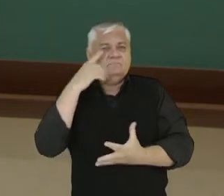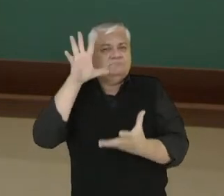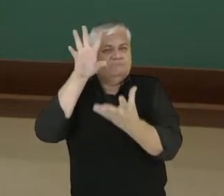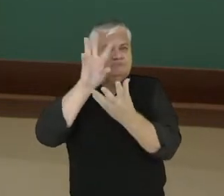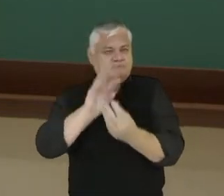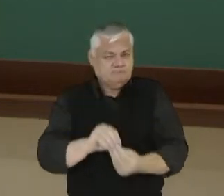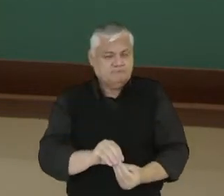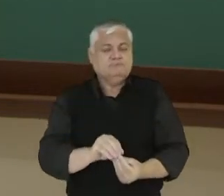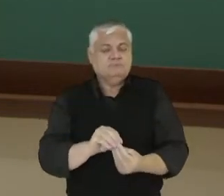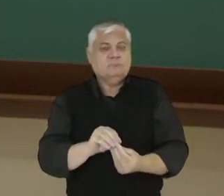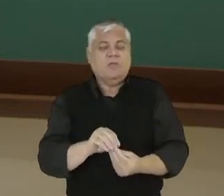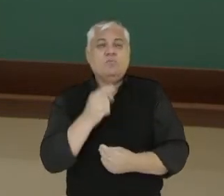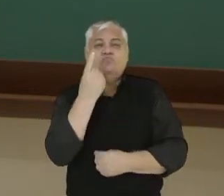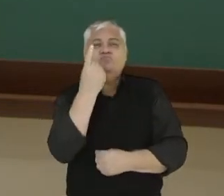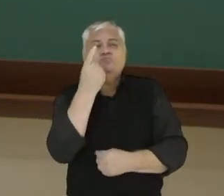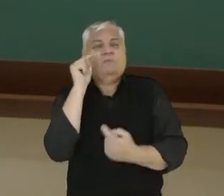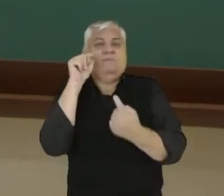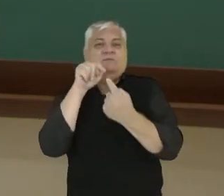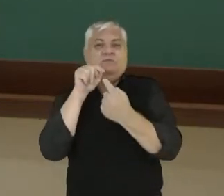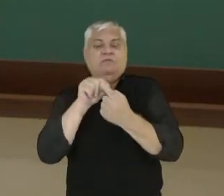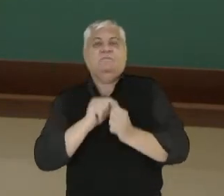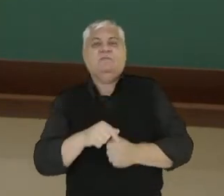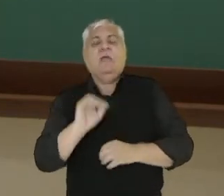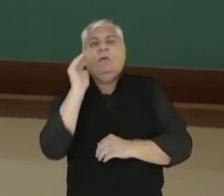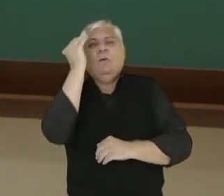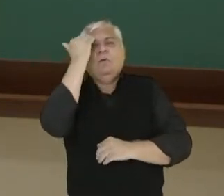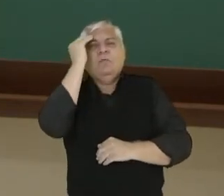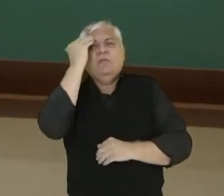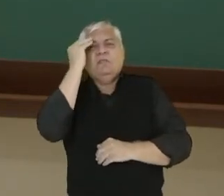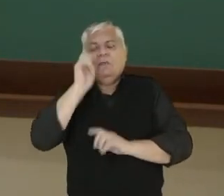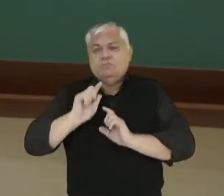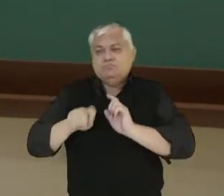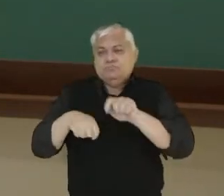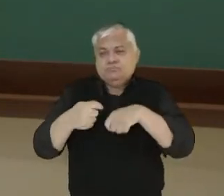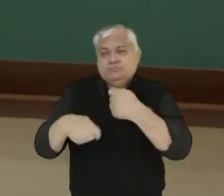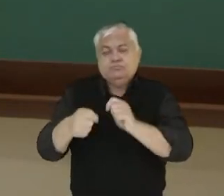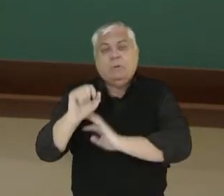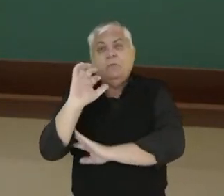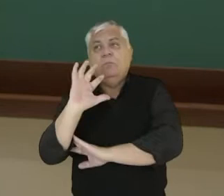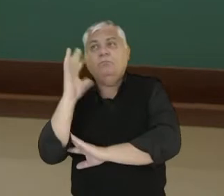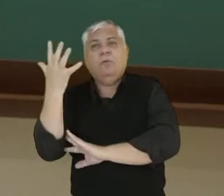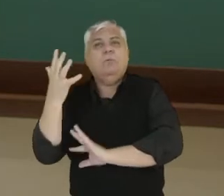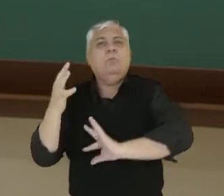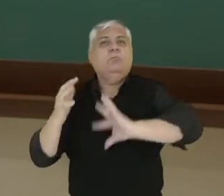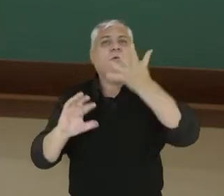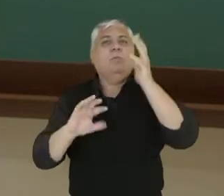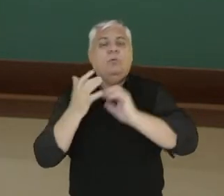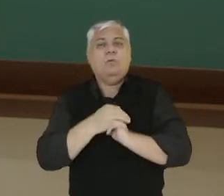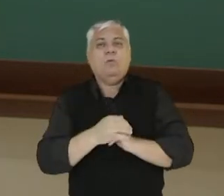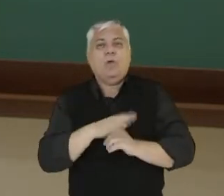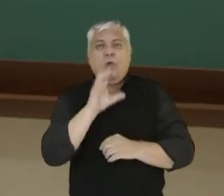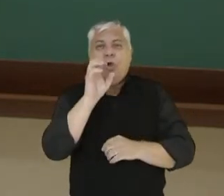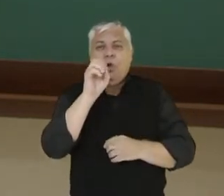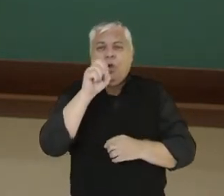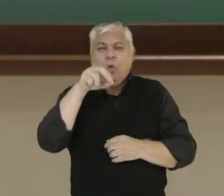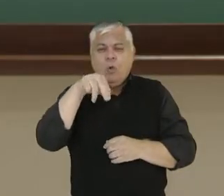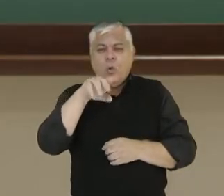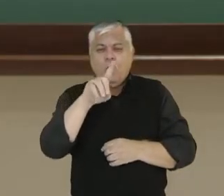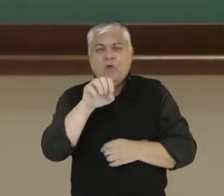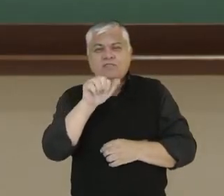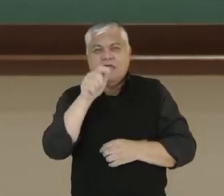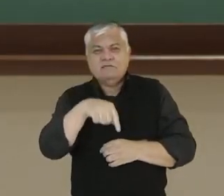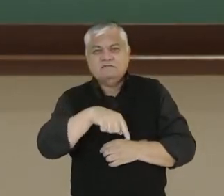todos os objetivos em um só. Compreender alguns fenômenos que envolvem as ondas.